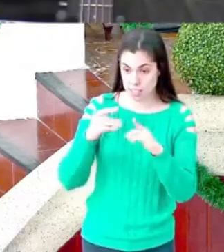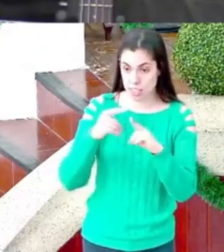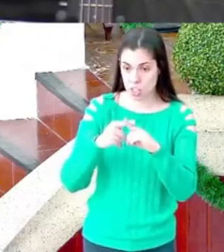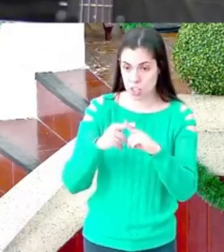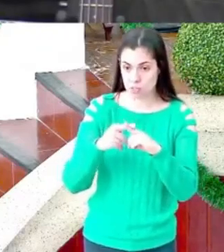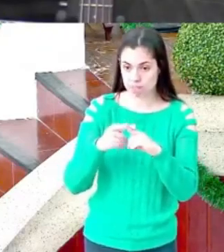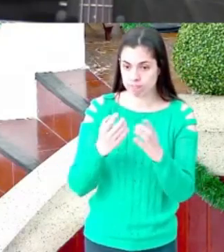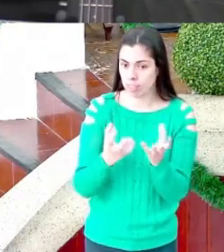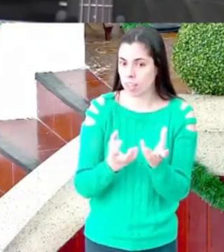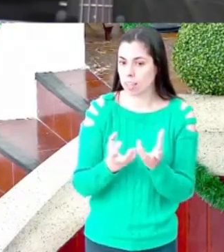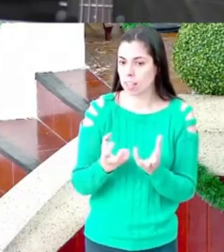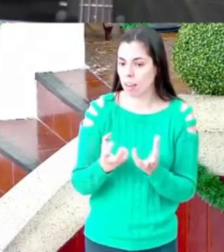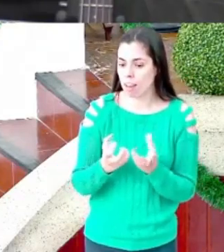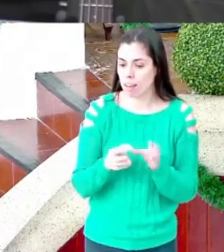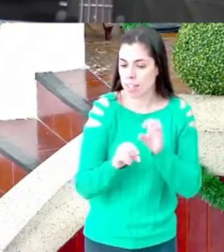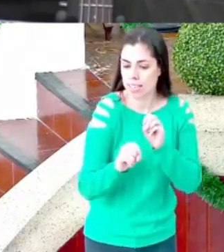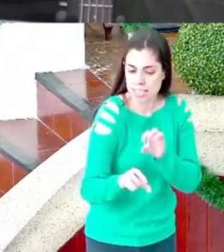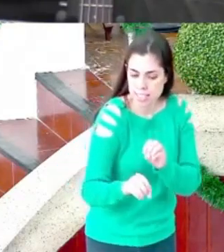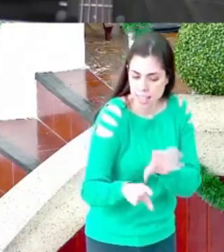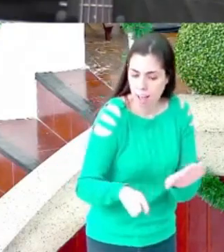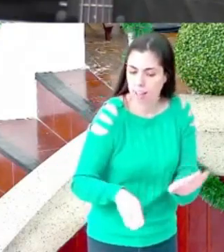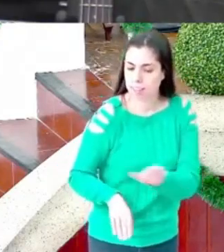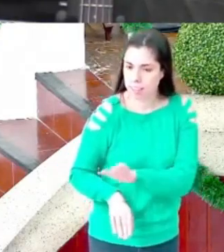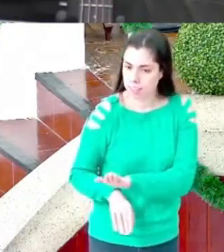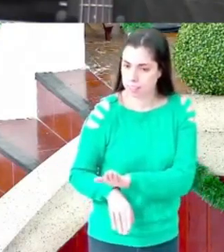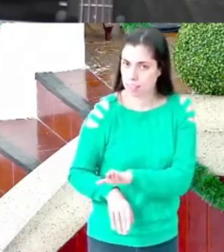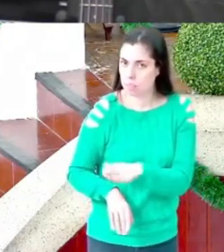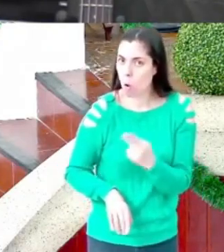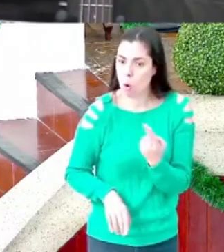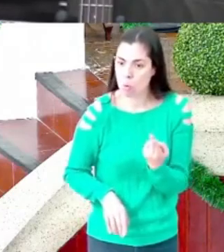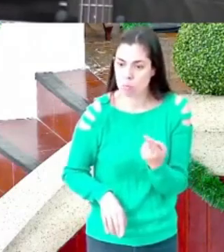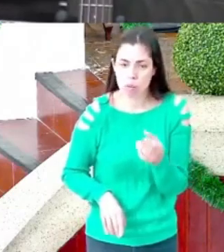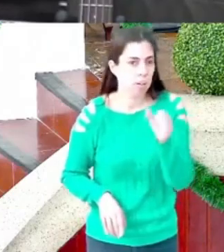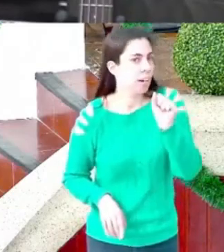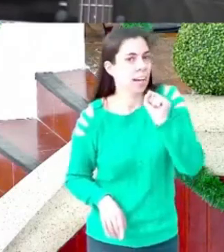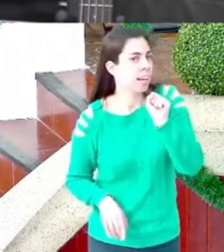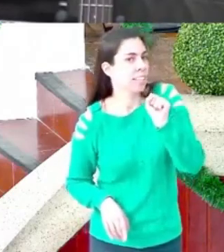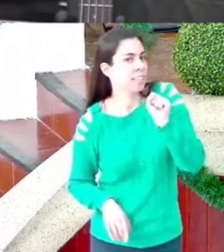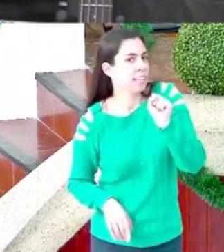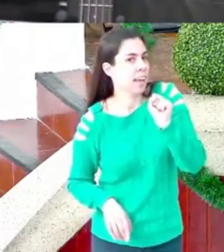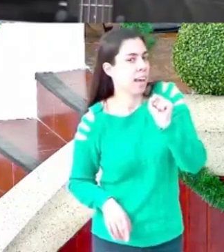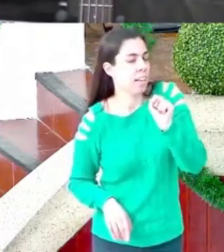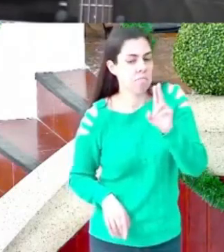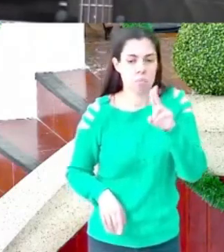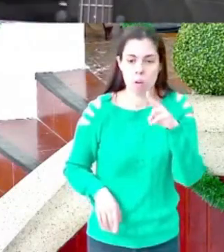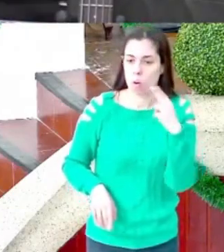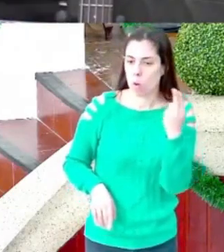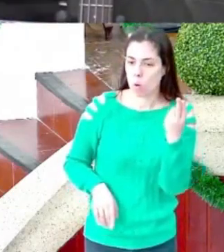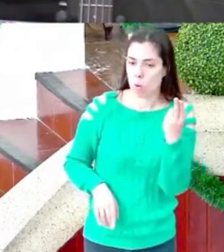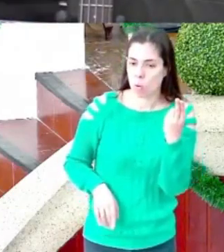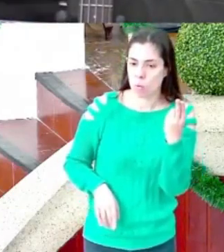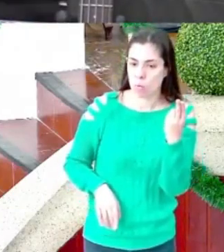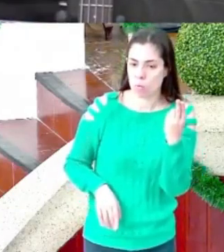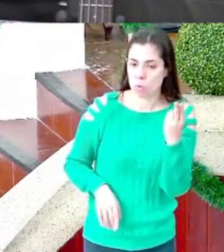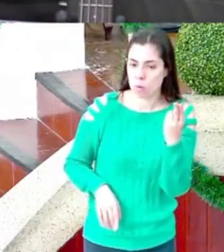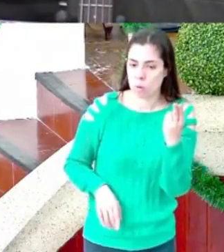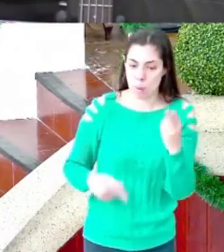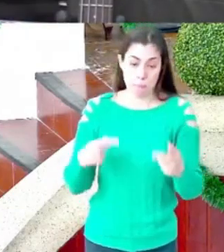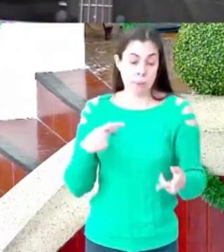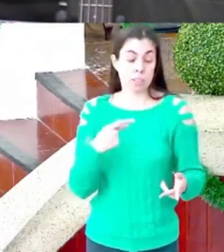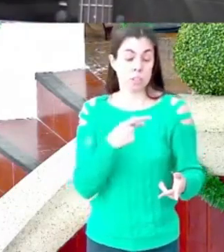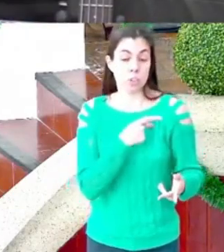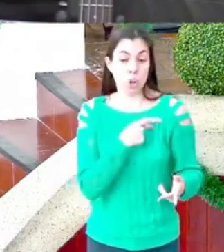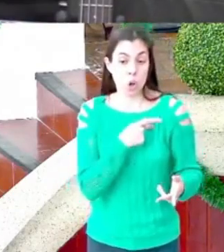Somos tentados por isso. Alguns chegam a sair da igreja dizendo: eu dei a minha vida por esta igreja